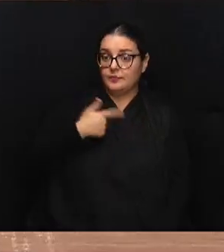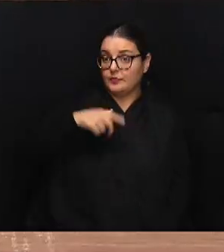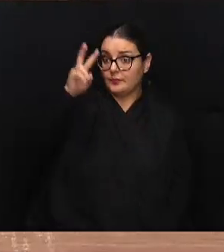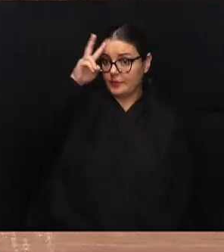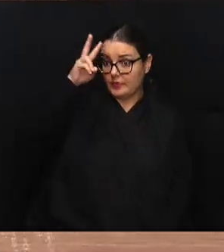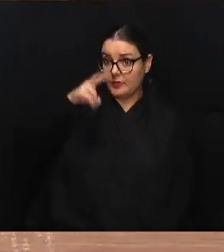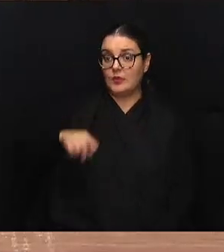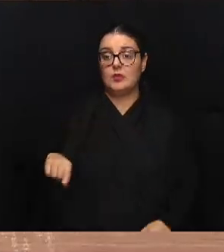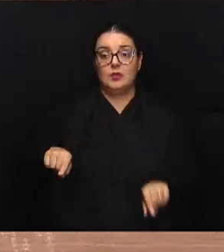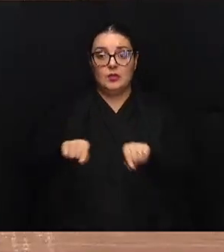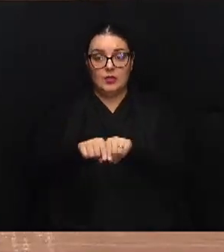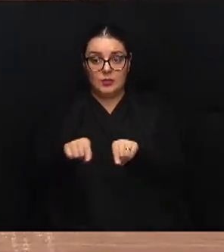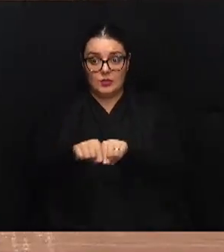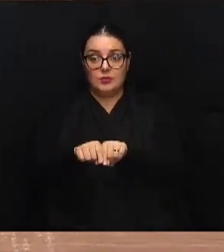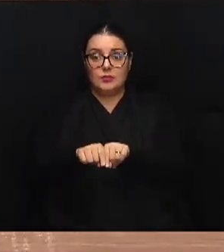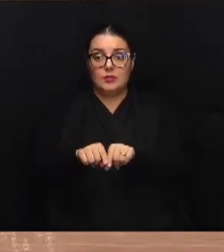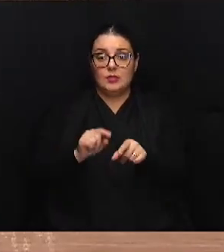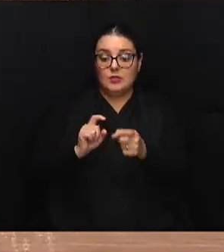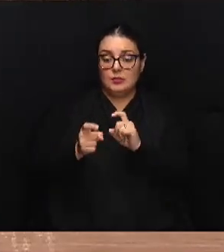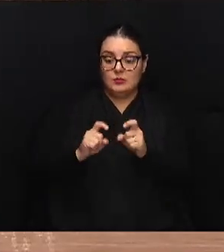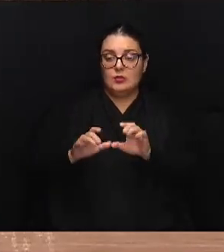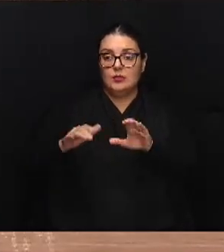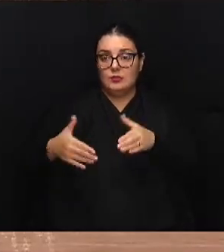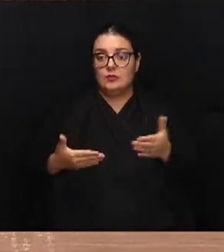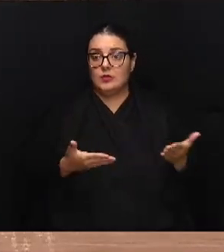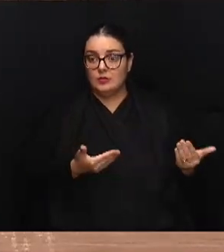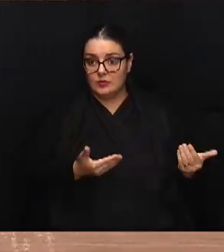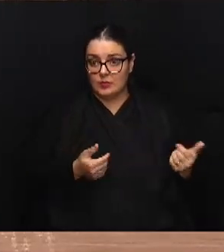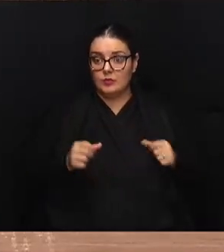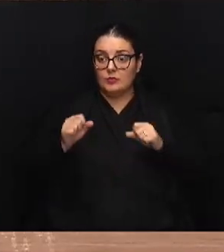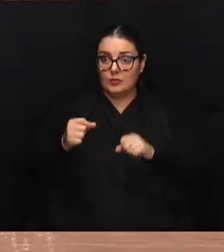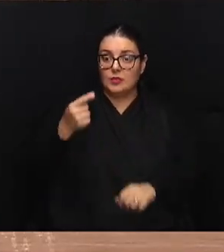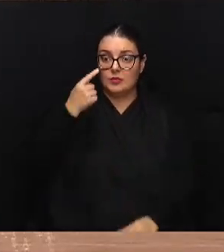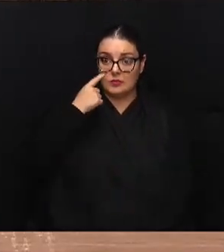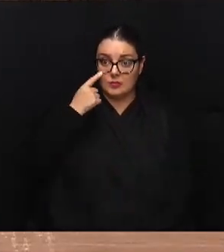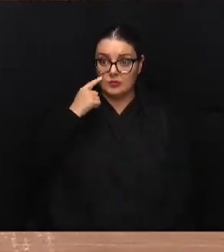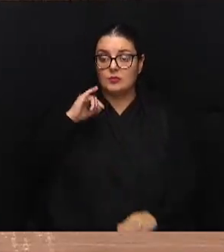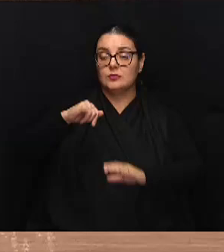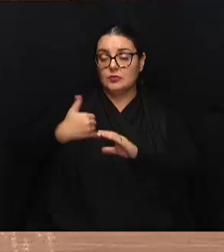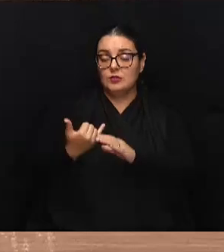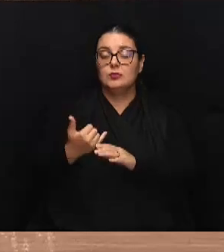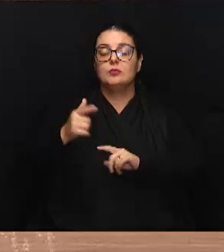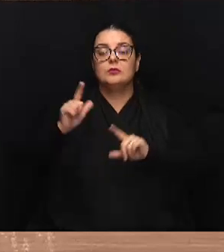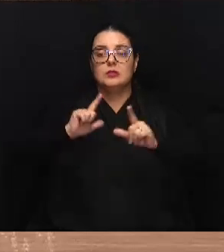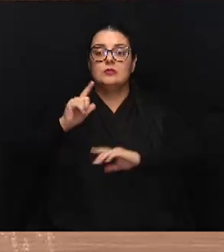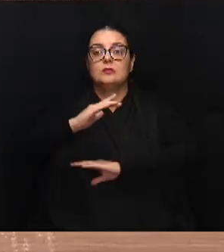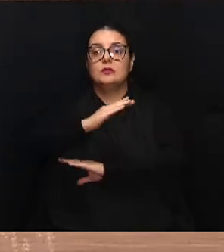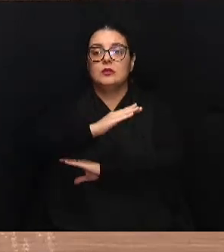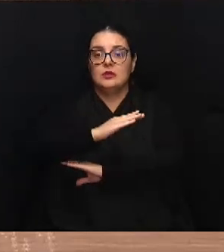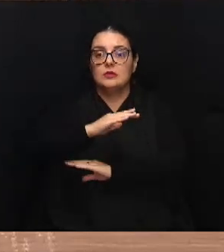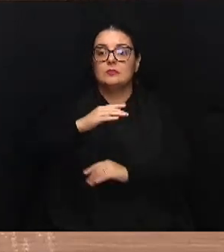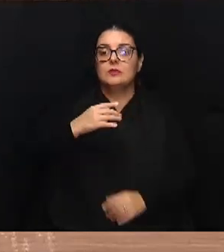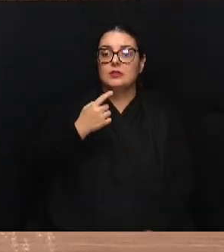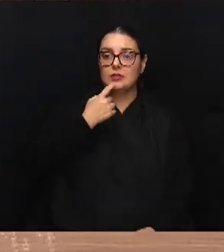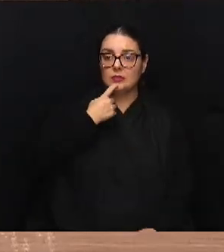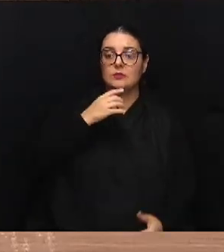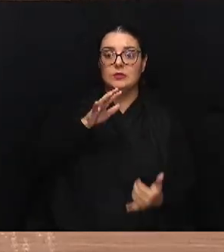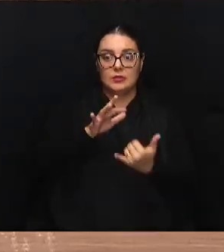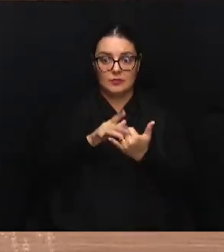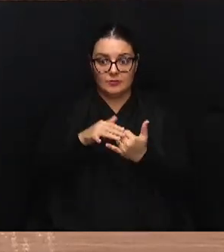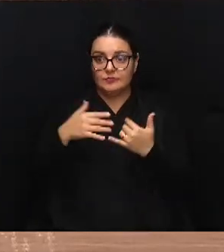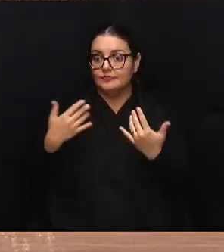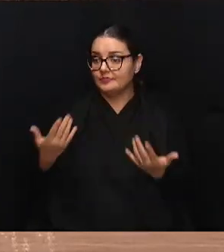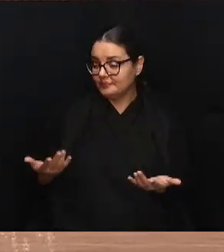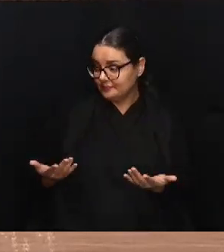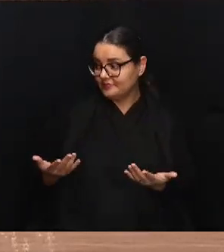que, inclusive, as reuniões do Parlamento Jovem, você pode conferir lá no youtube.com/TV Câmara Campinas. Quer dizer,